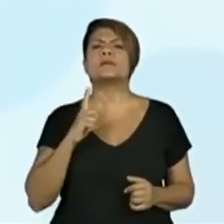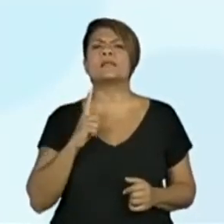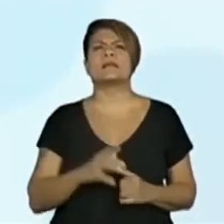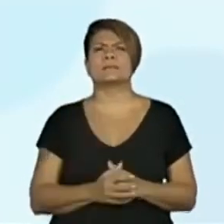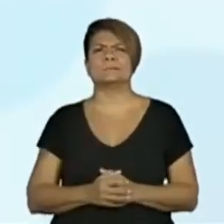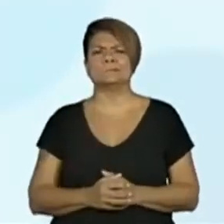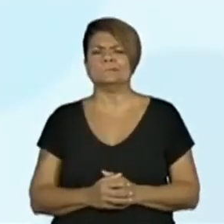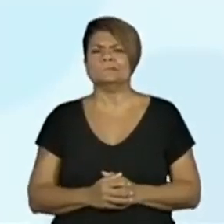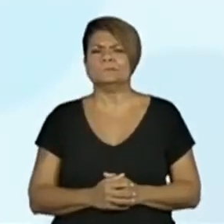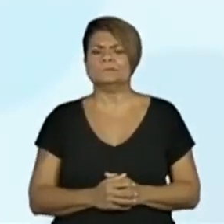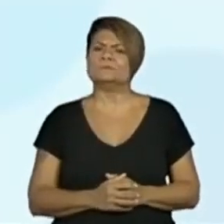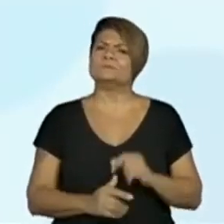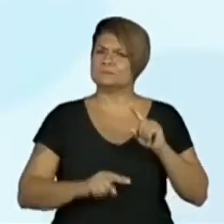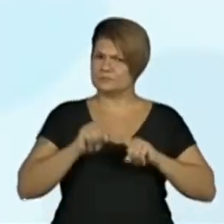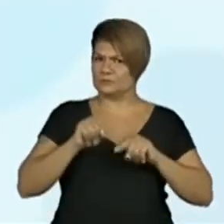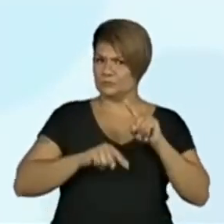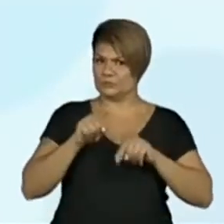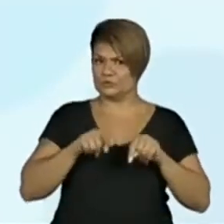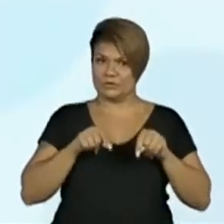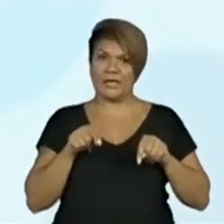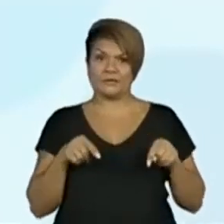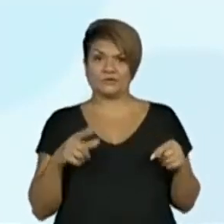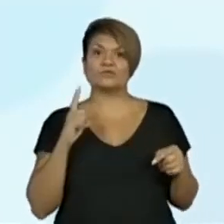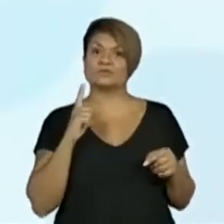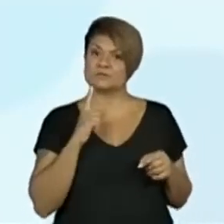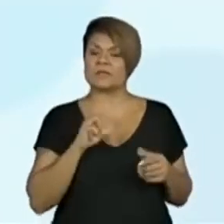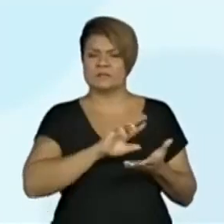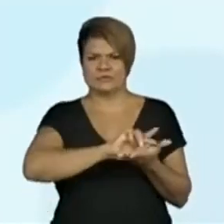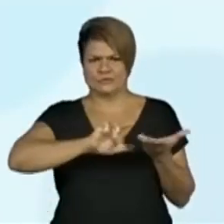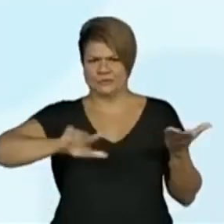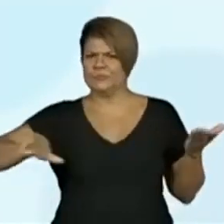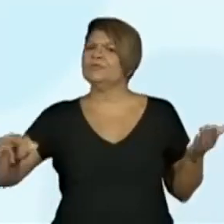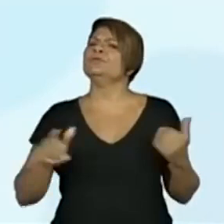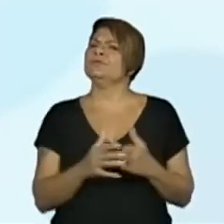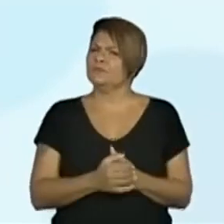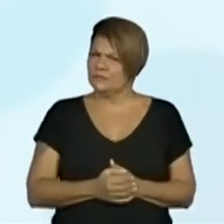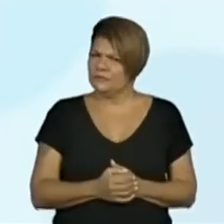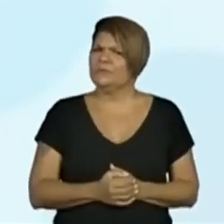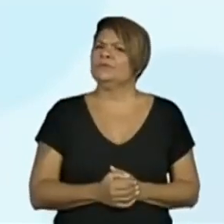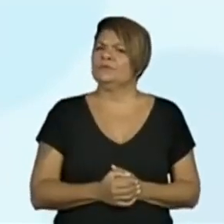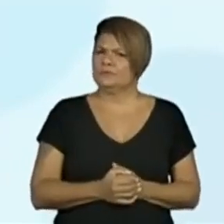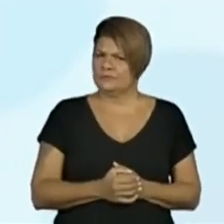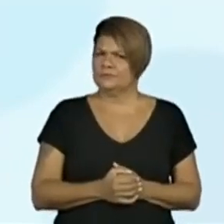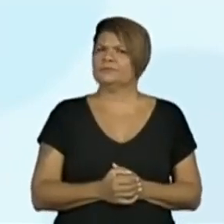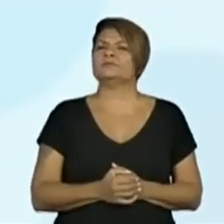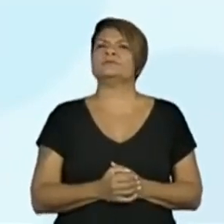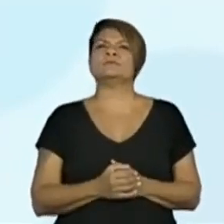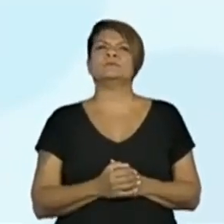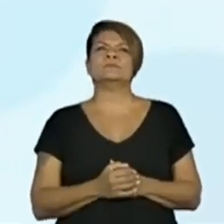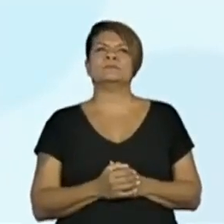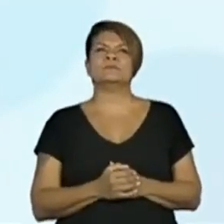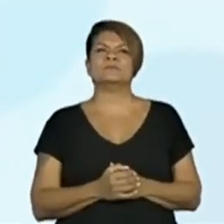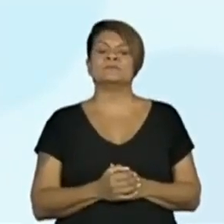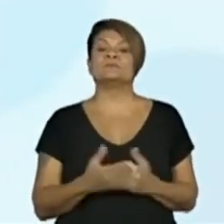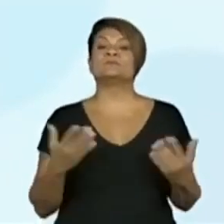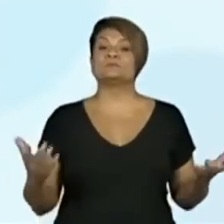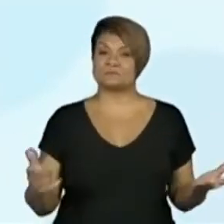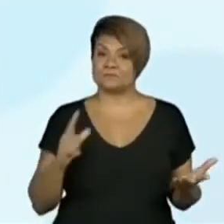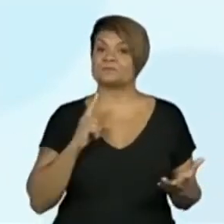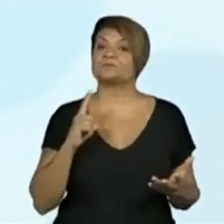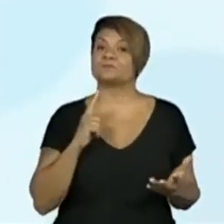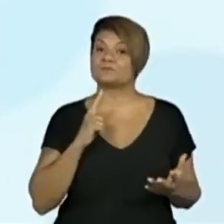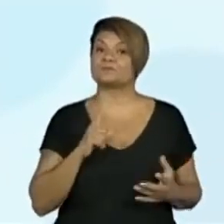para começar bom eu percebo que são diferentes objetos né são diferentes objetos né gente só